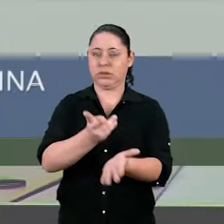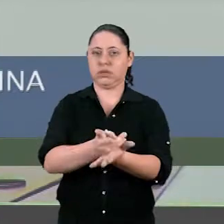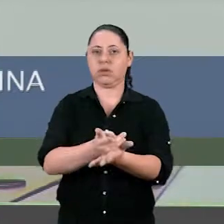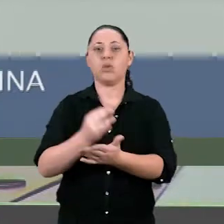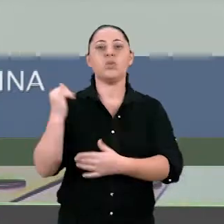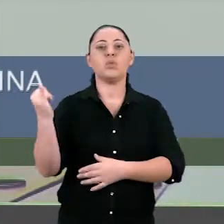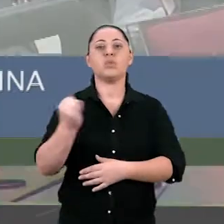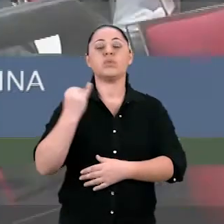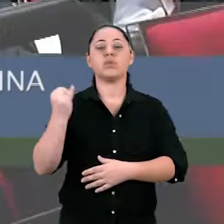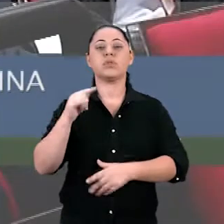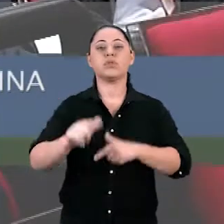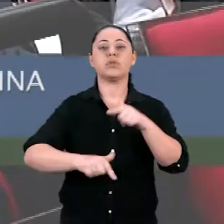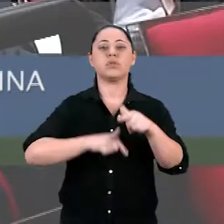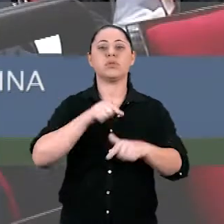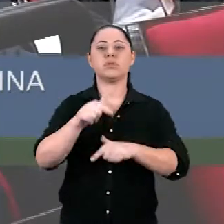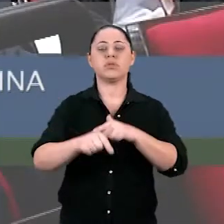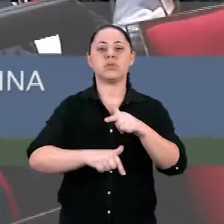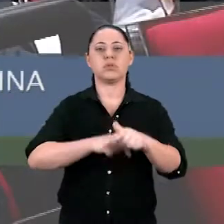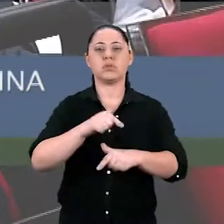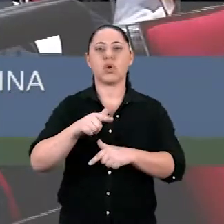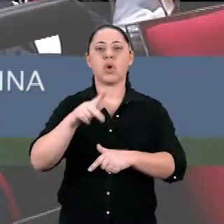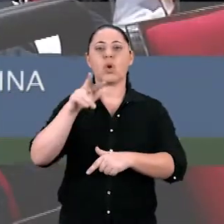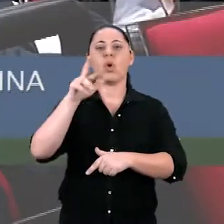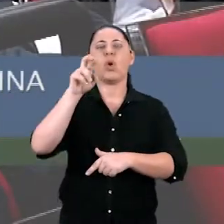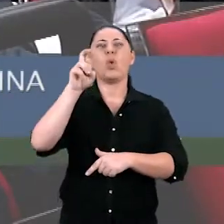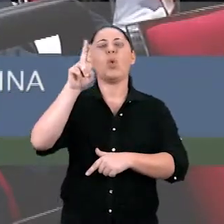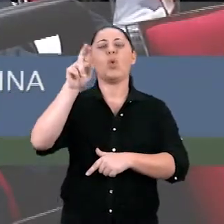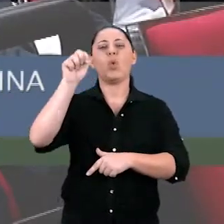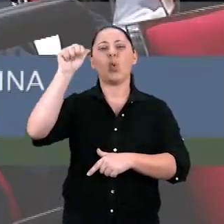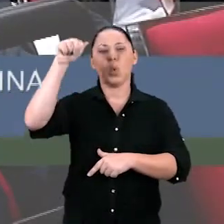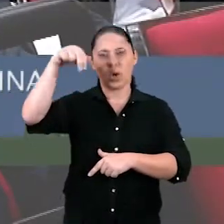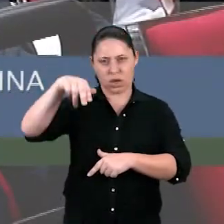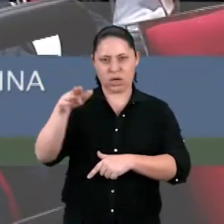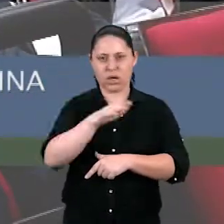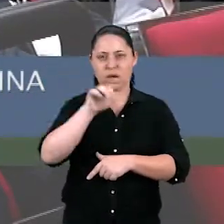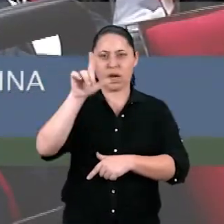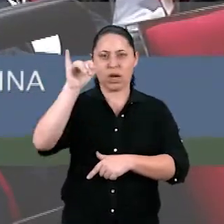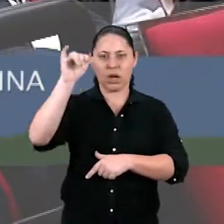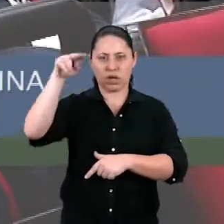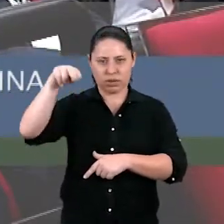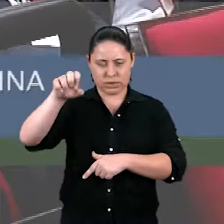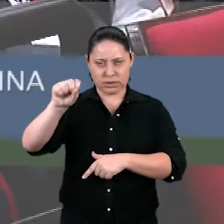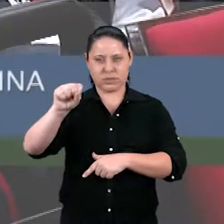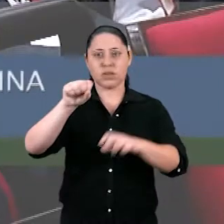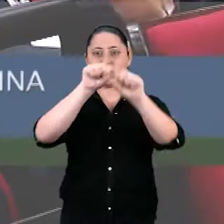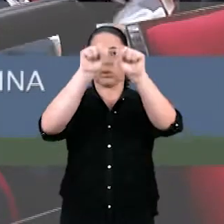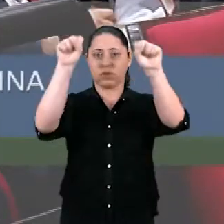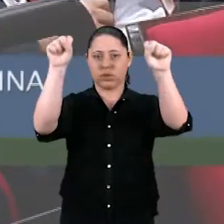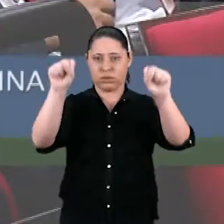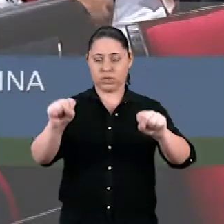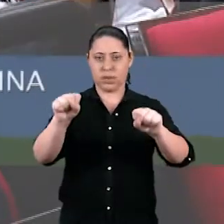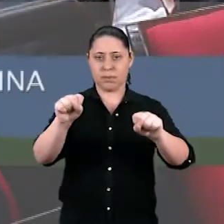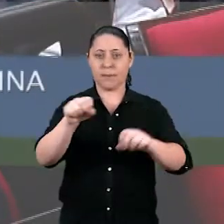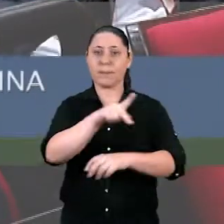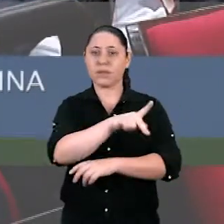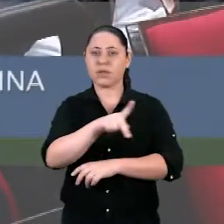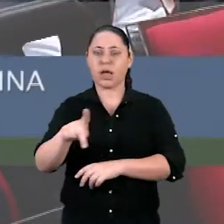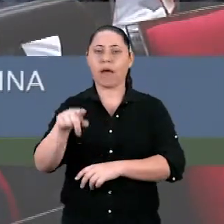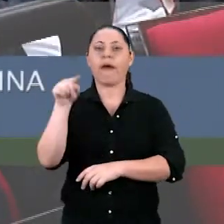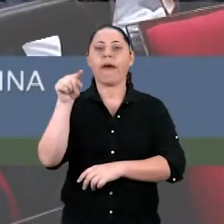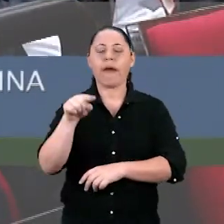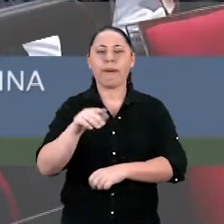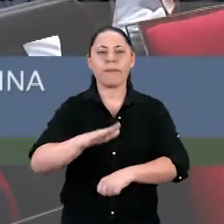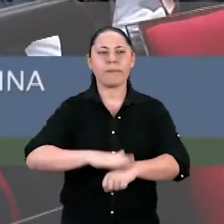Juan Lins disse que o sistema presidencialista ele é mais propenso a